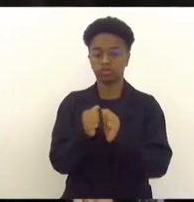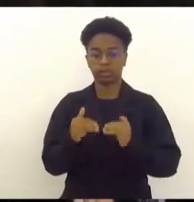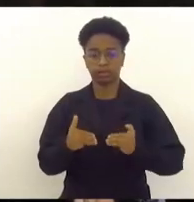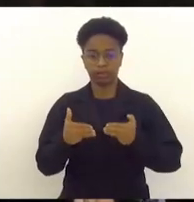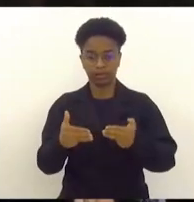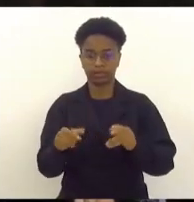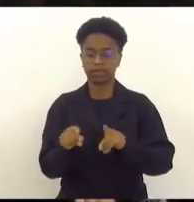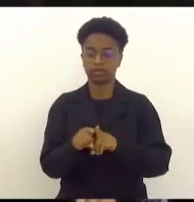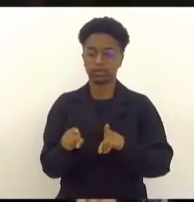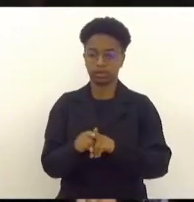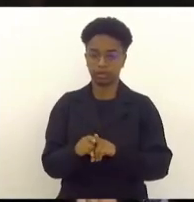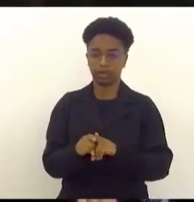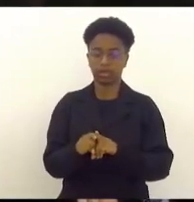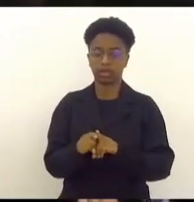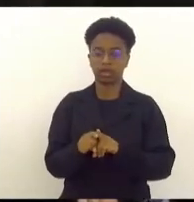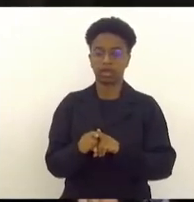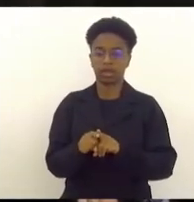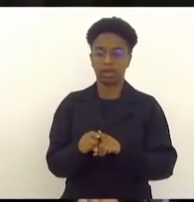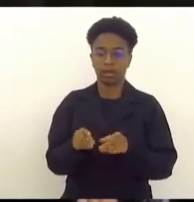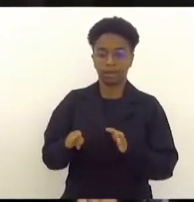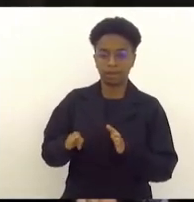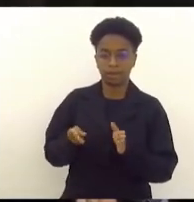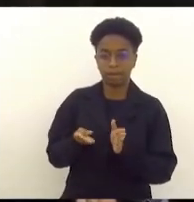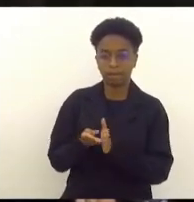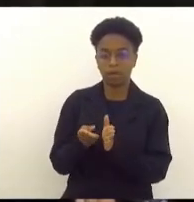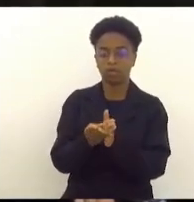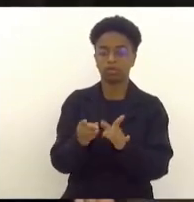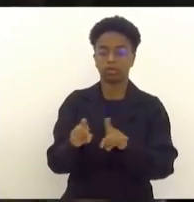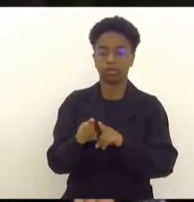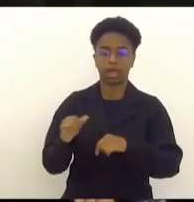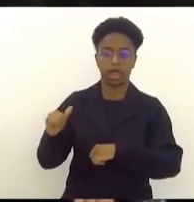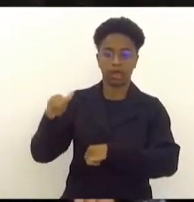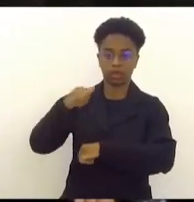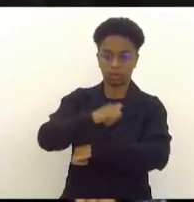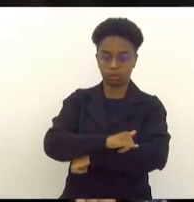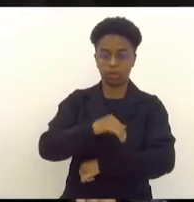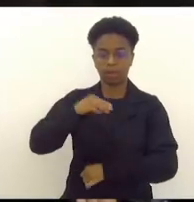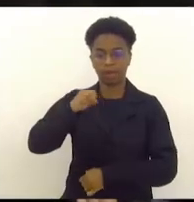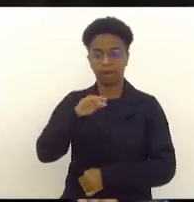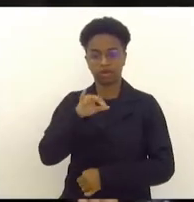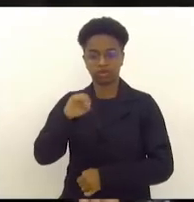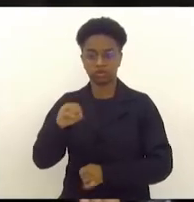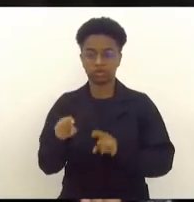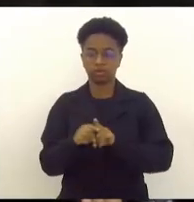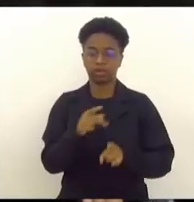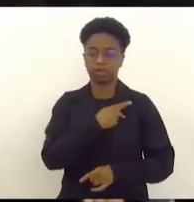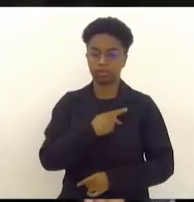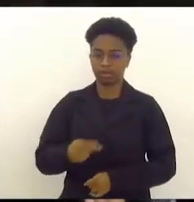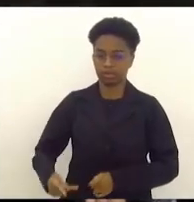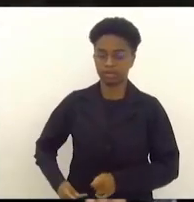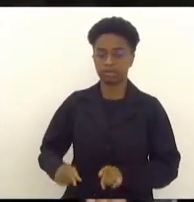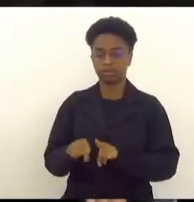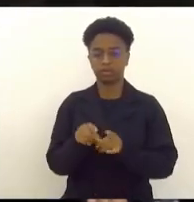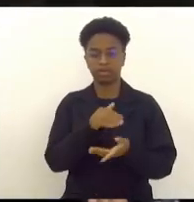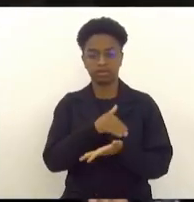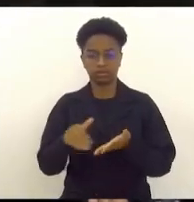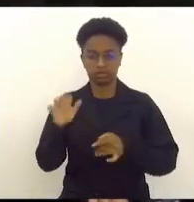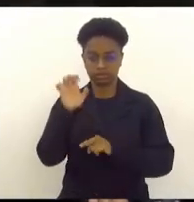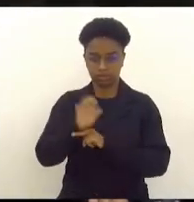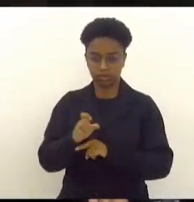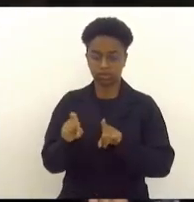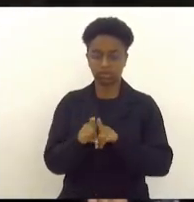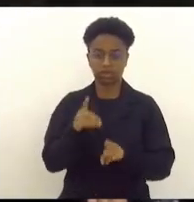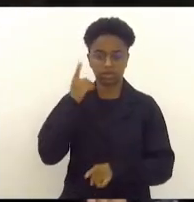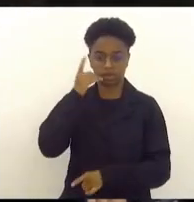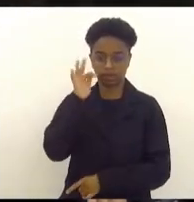de portas aeroportos o Márcio França presidente da Antártica o secretário de estado e Deputado Federal